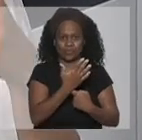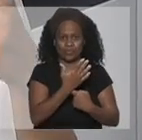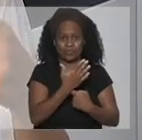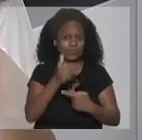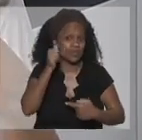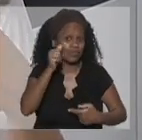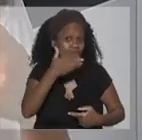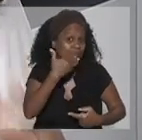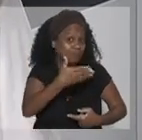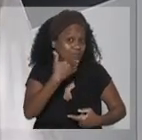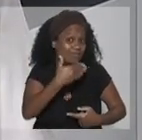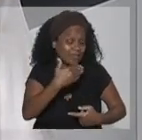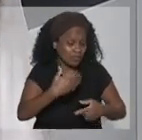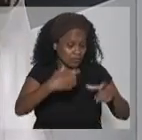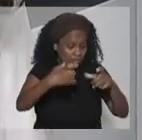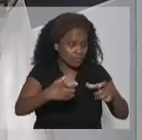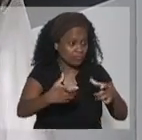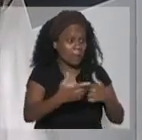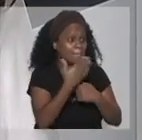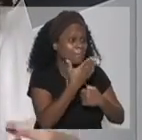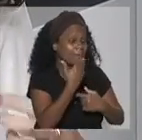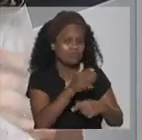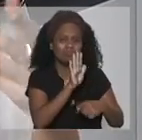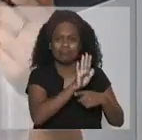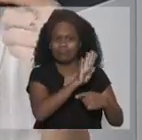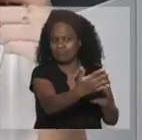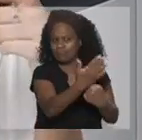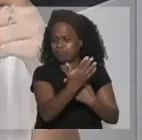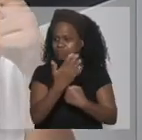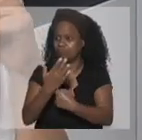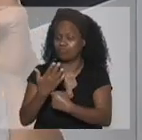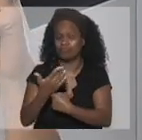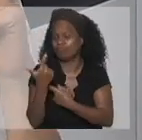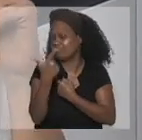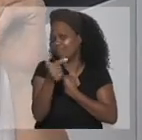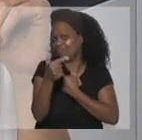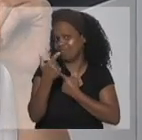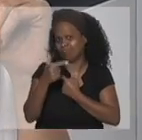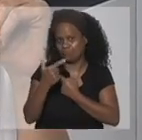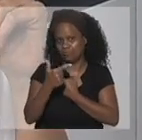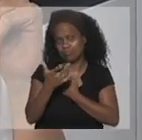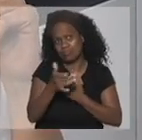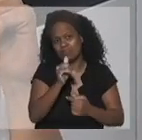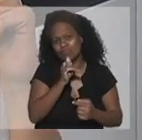tanto pedindo espaço institucional, né? Mas também, por exemplo,